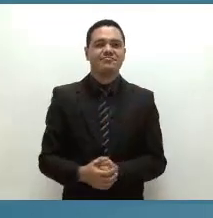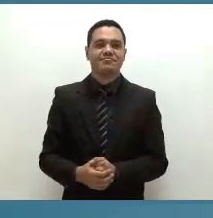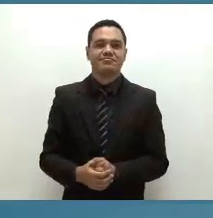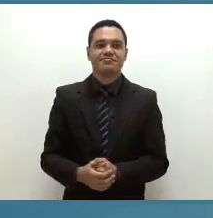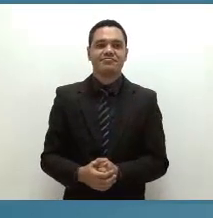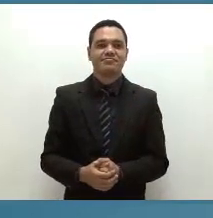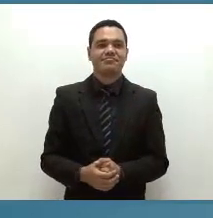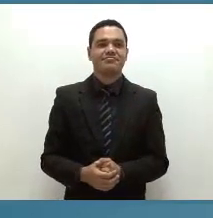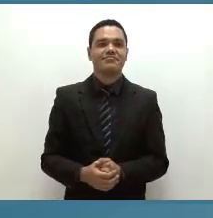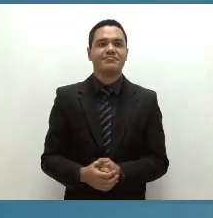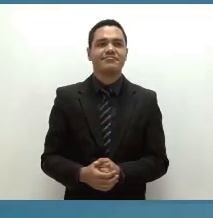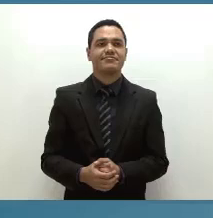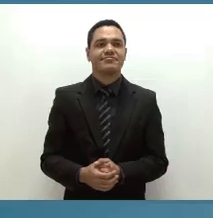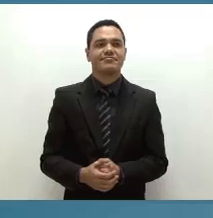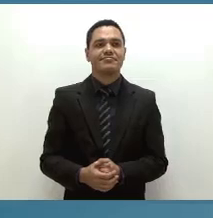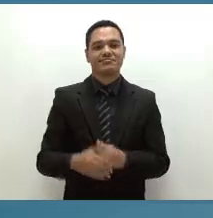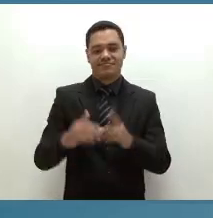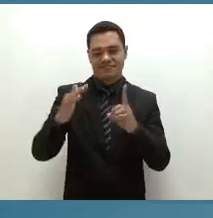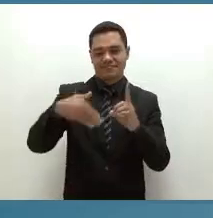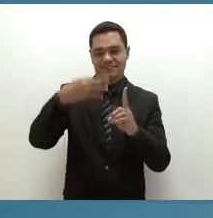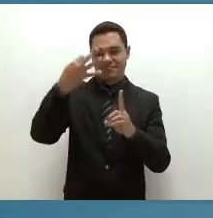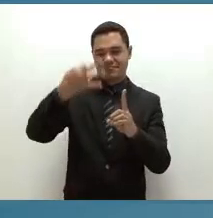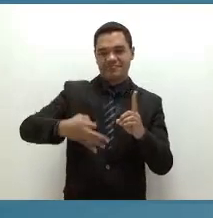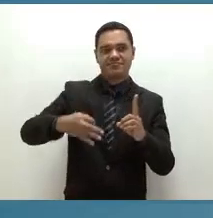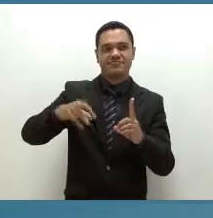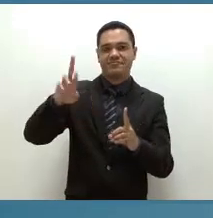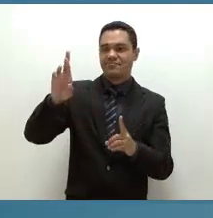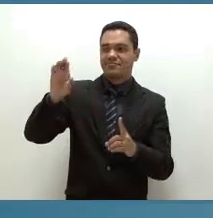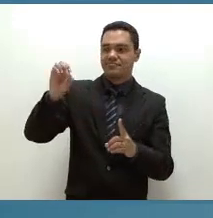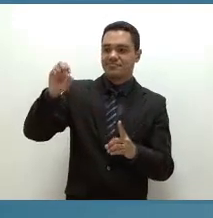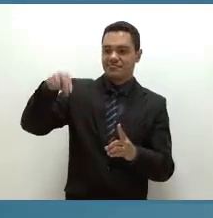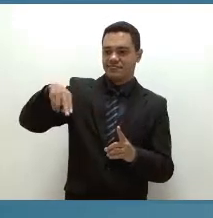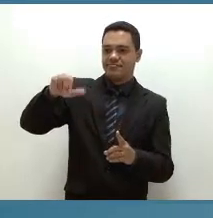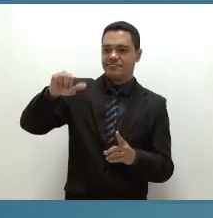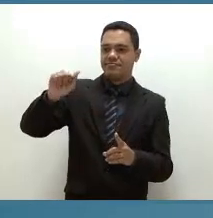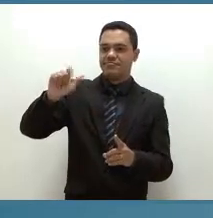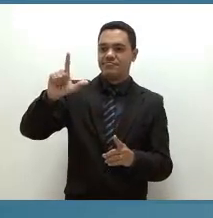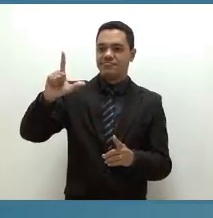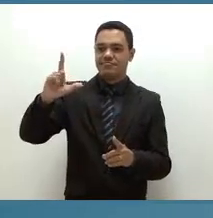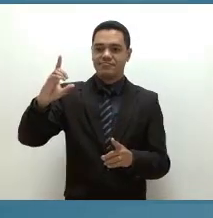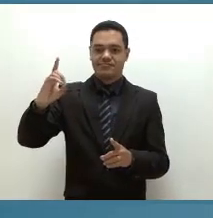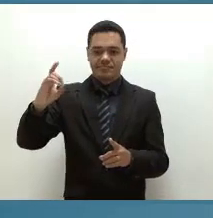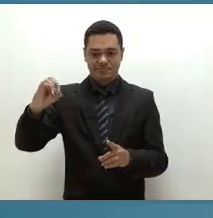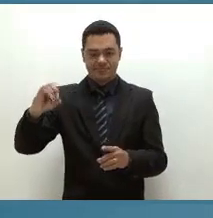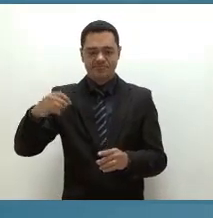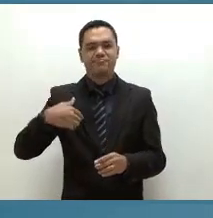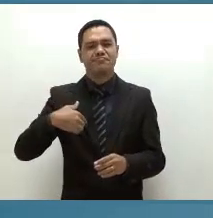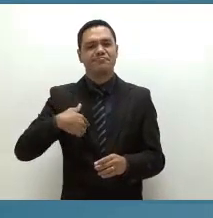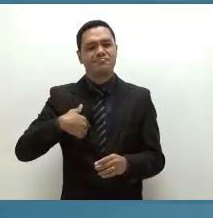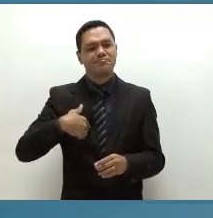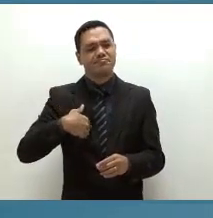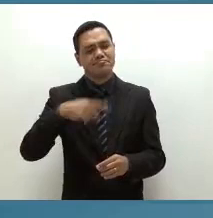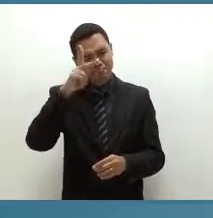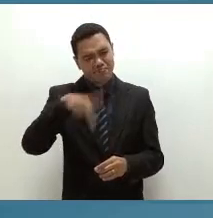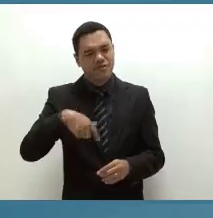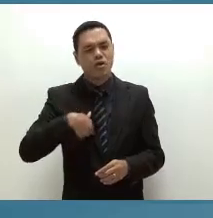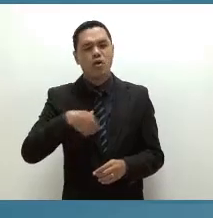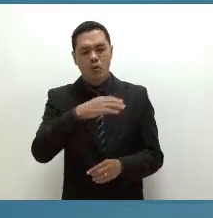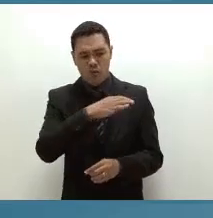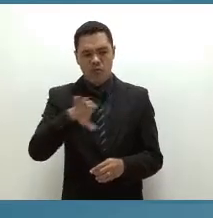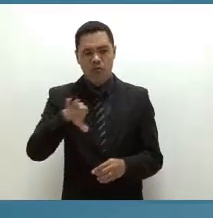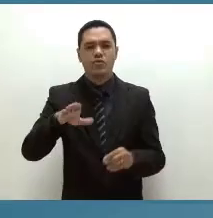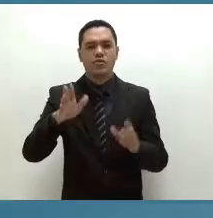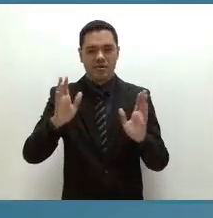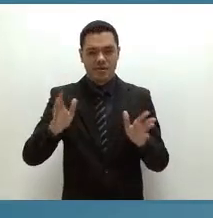Desembargador Ronaldo Marques Vale. Senhor presidente, já fui corregedor e agora é a vez